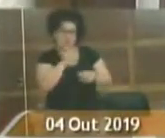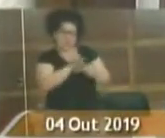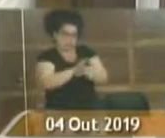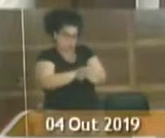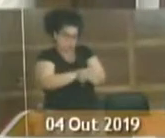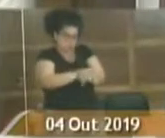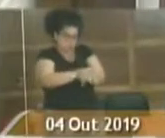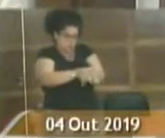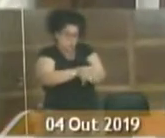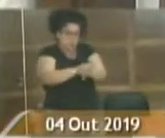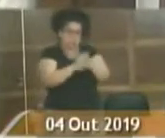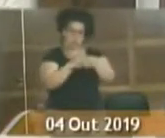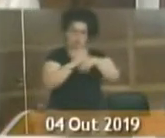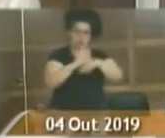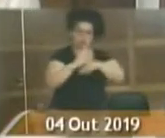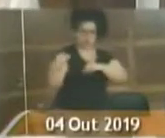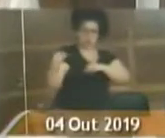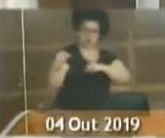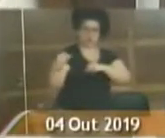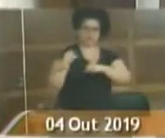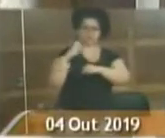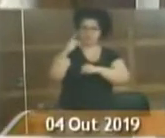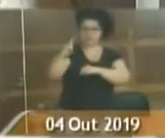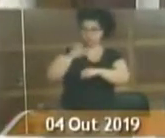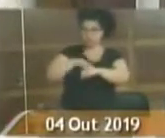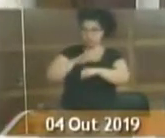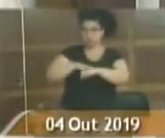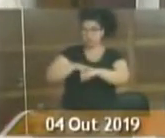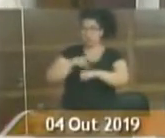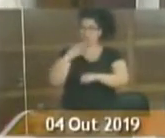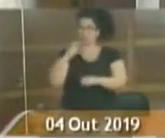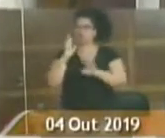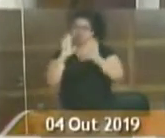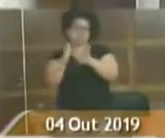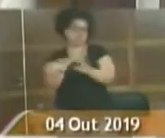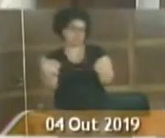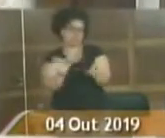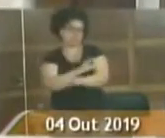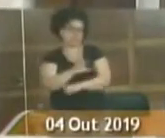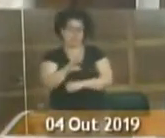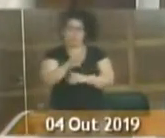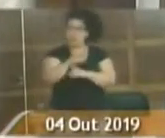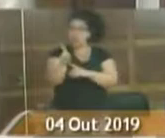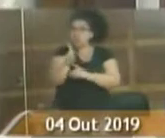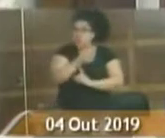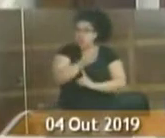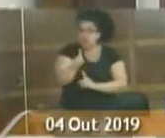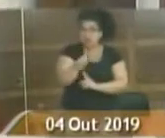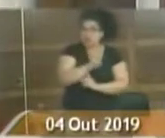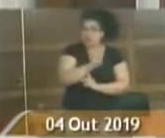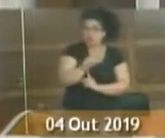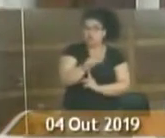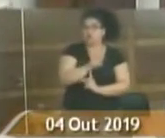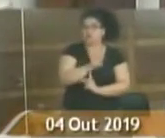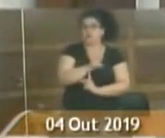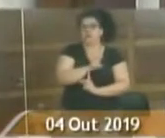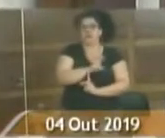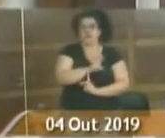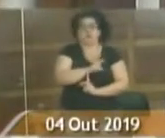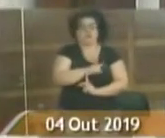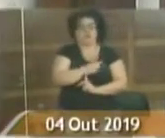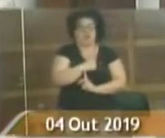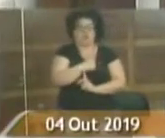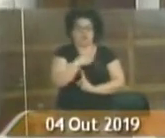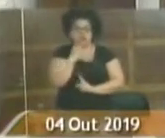lesão. Fechou, aí ou o proprietário mesmo, ou o protetor, ah, ele está sarado. Não, isso daí não é a tia Luana que está